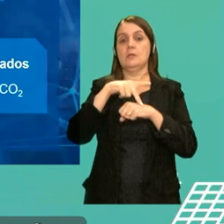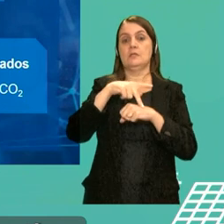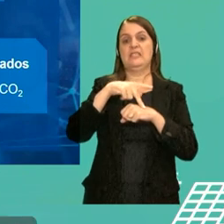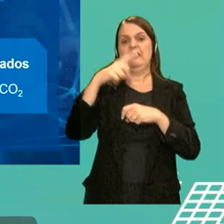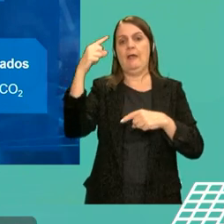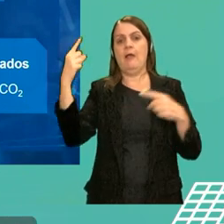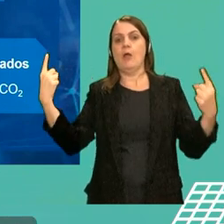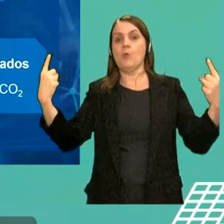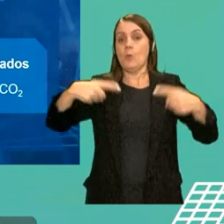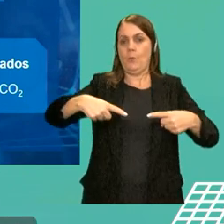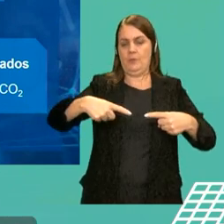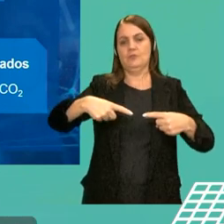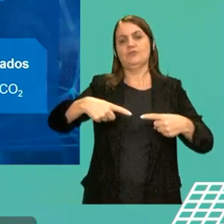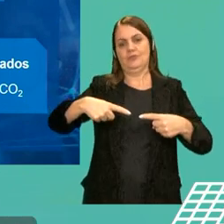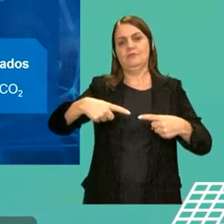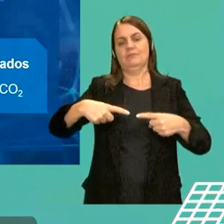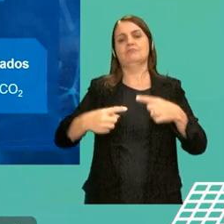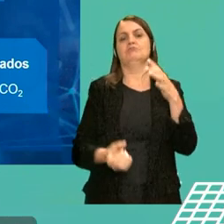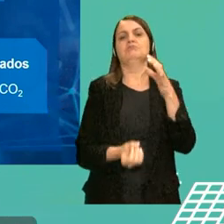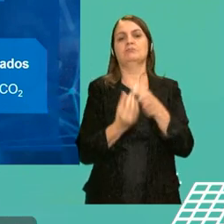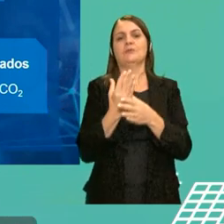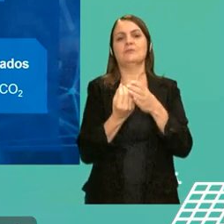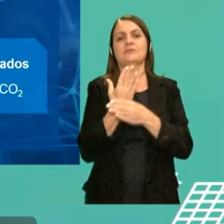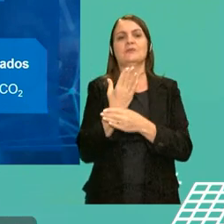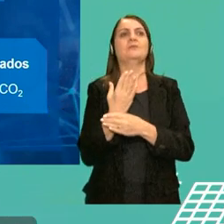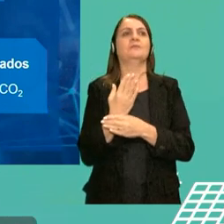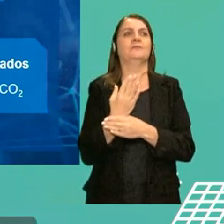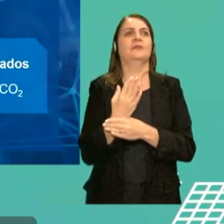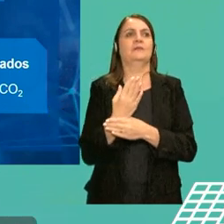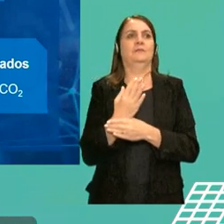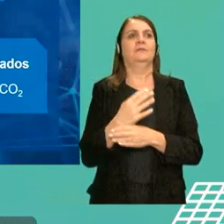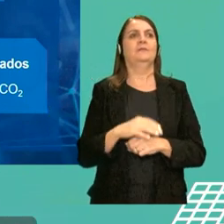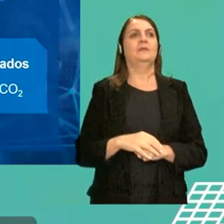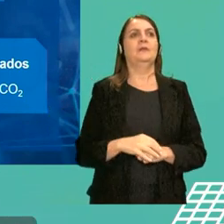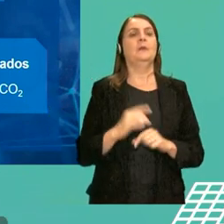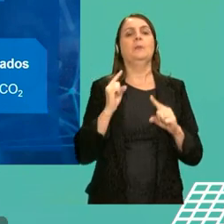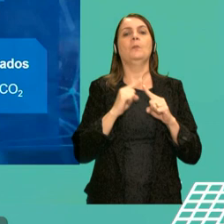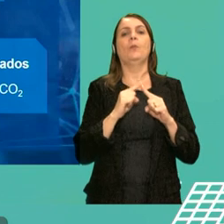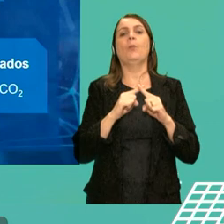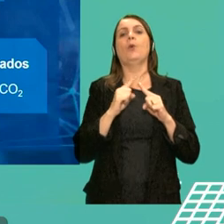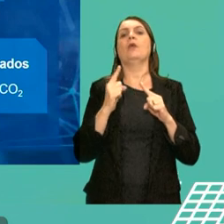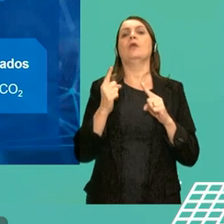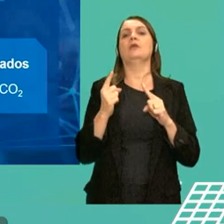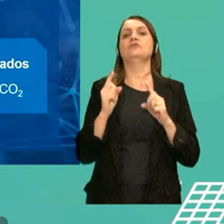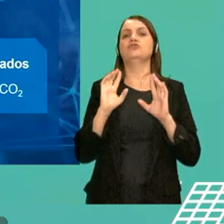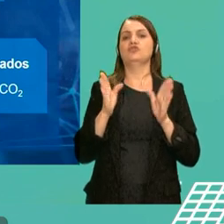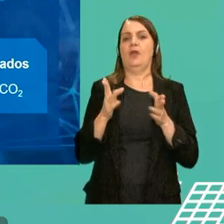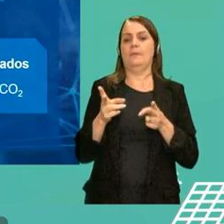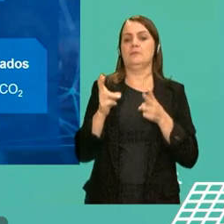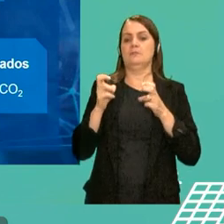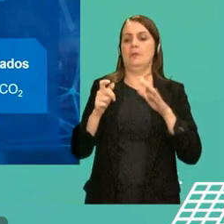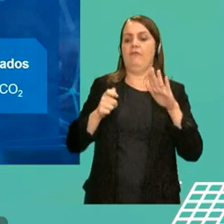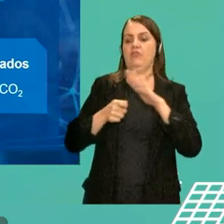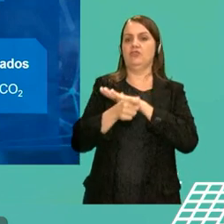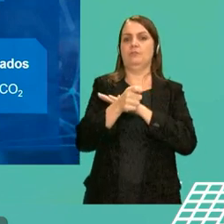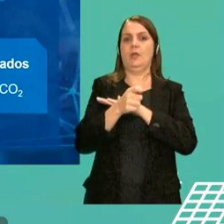H2. Isso pode ser identificado facilmente aí, em termos de investimento de países desenvolvidos e apostando, bastante